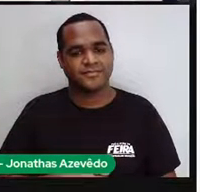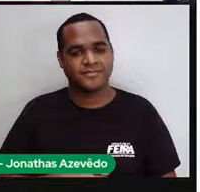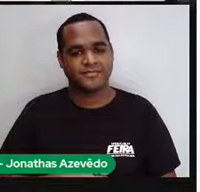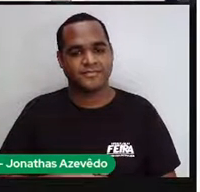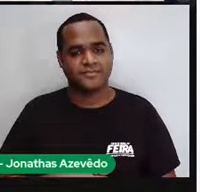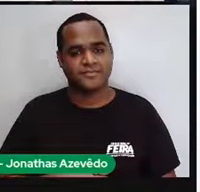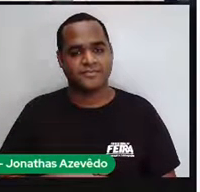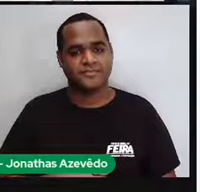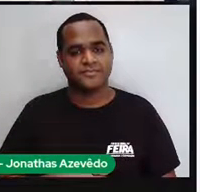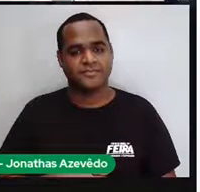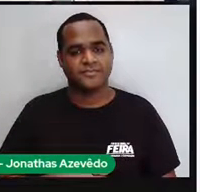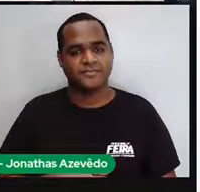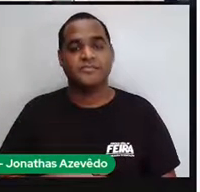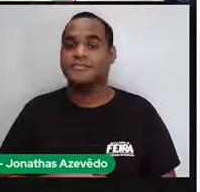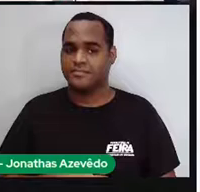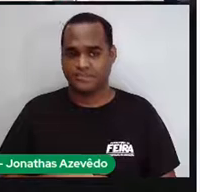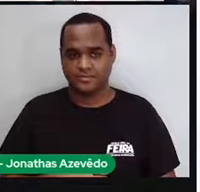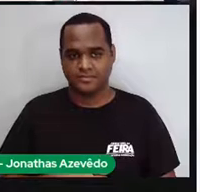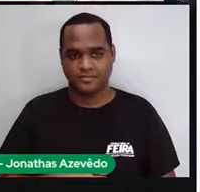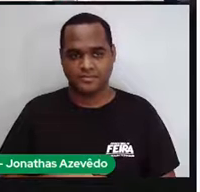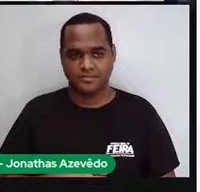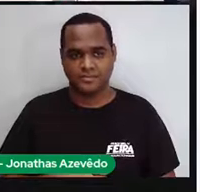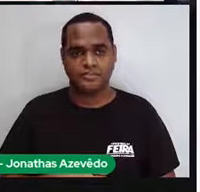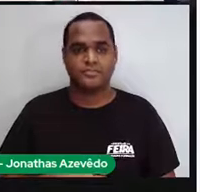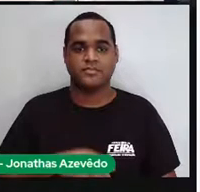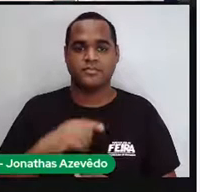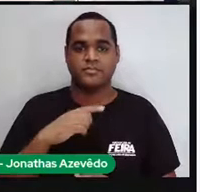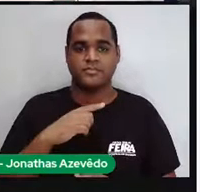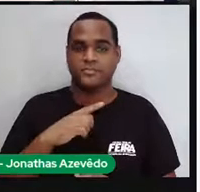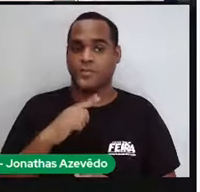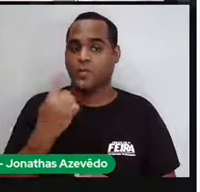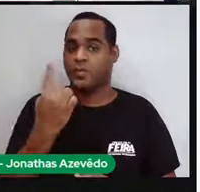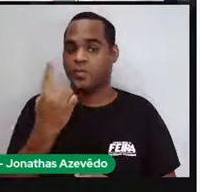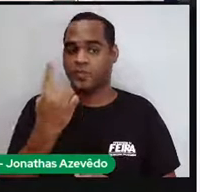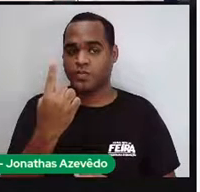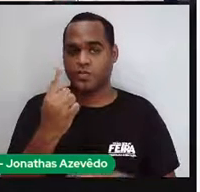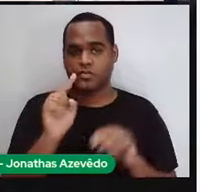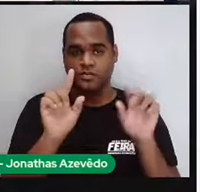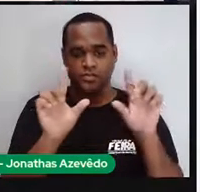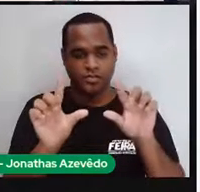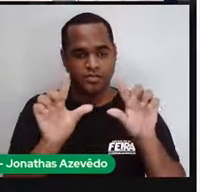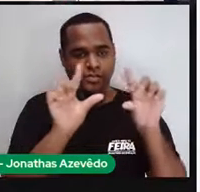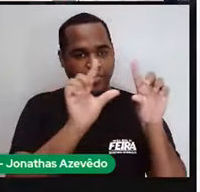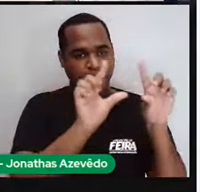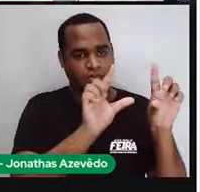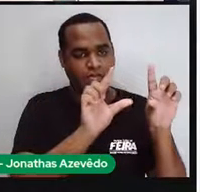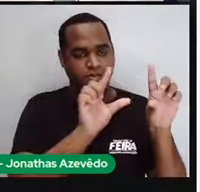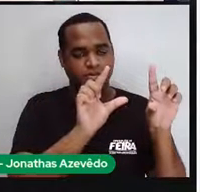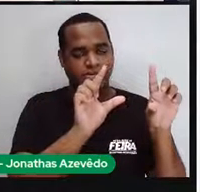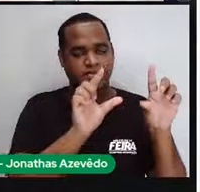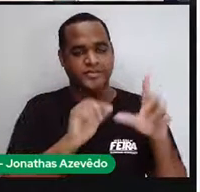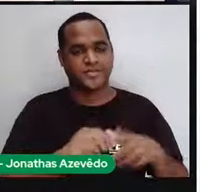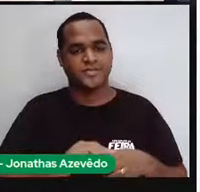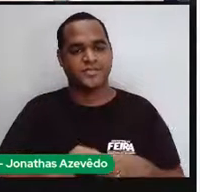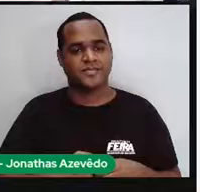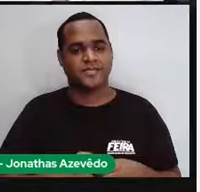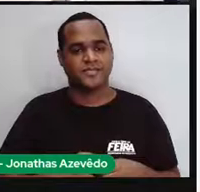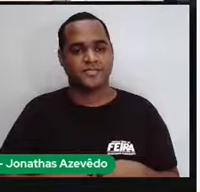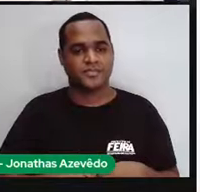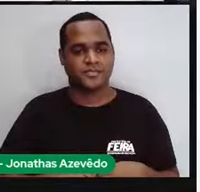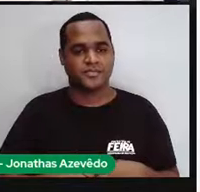E aí eu vou pegar uma plaquinha dessa e vou colocar aqui ó coloquei aqui uma plaquinha